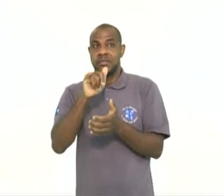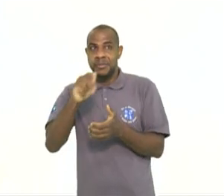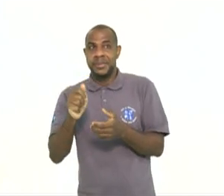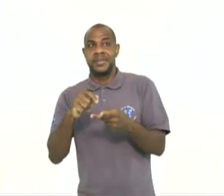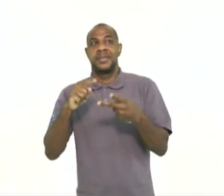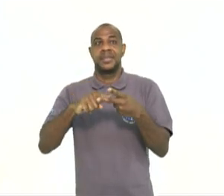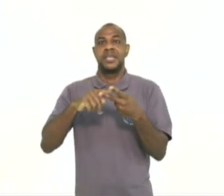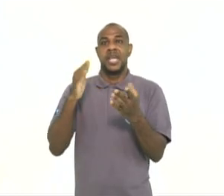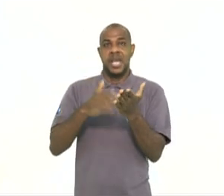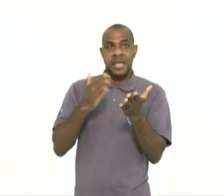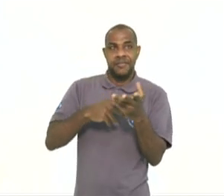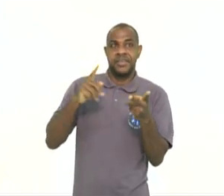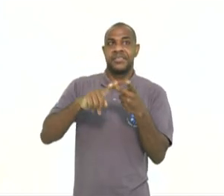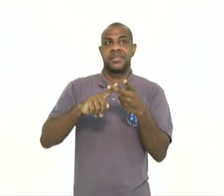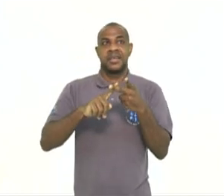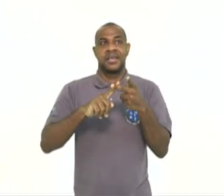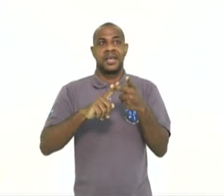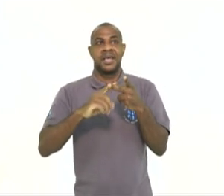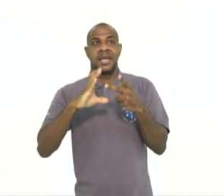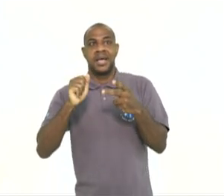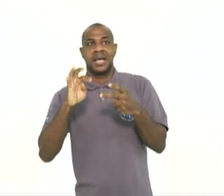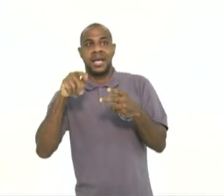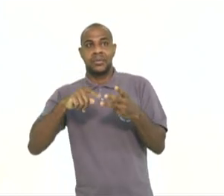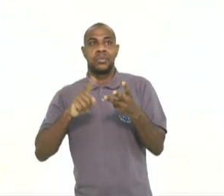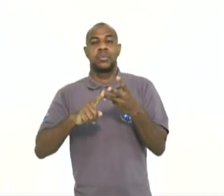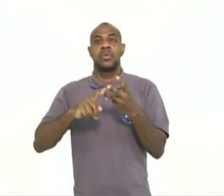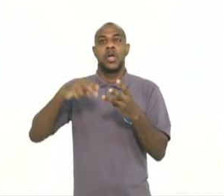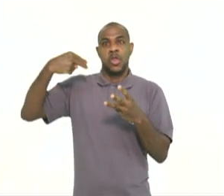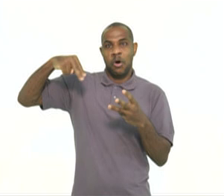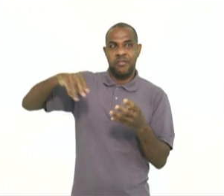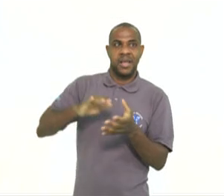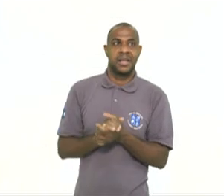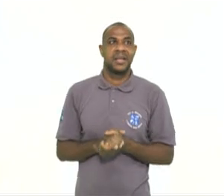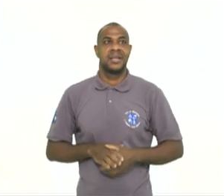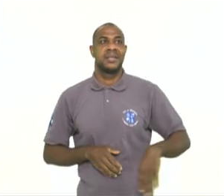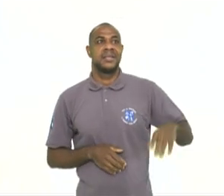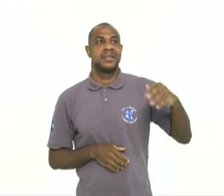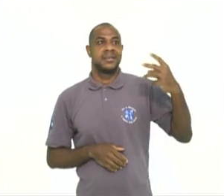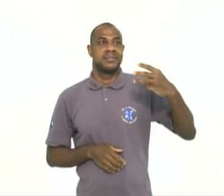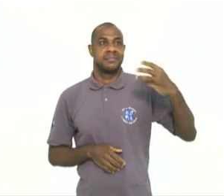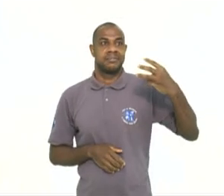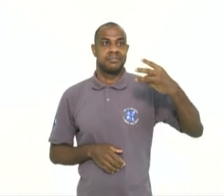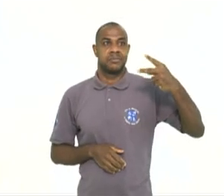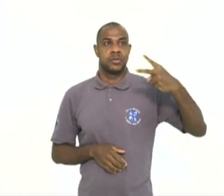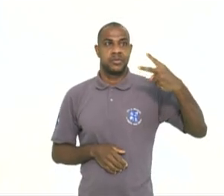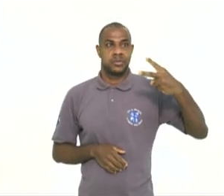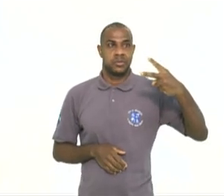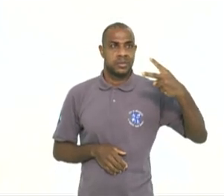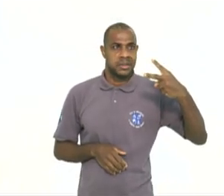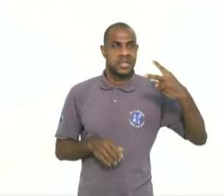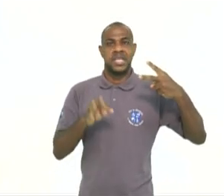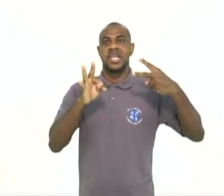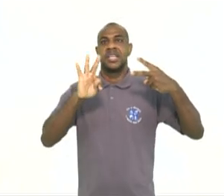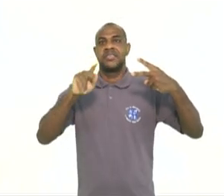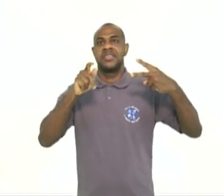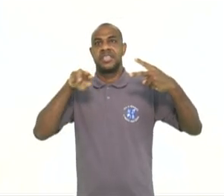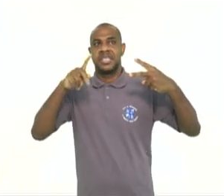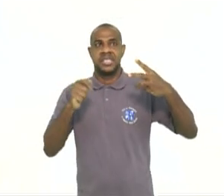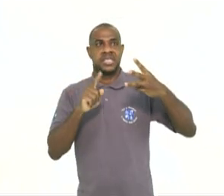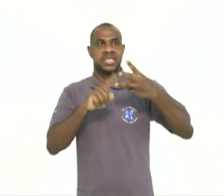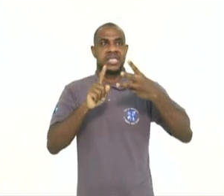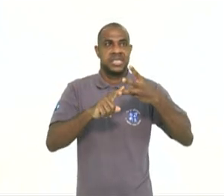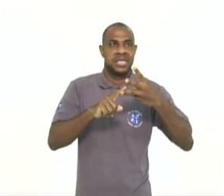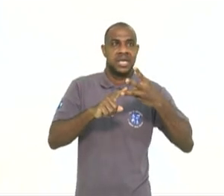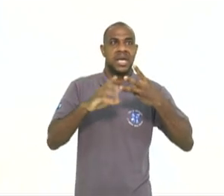segunda alternativa tirinha Cartoon Comics e mangás terceira alternativa comics mangás